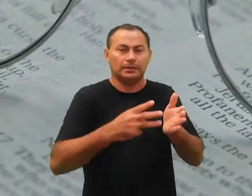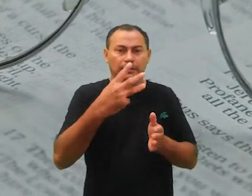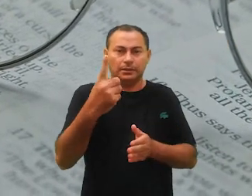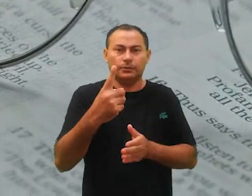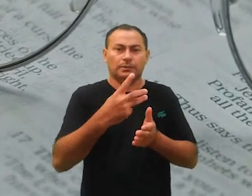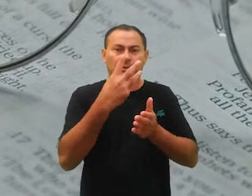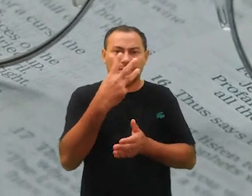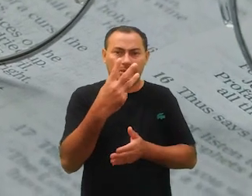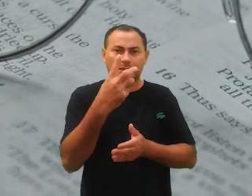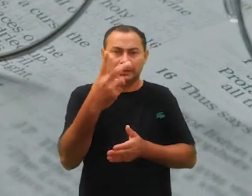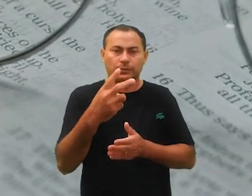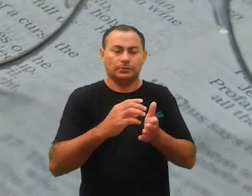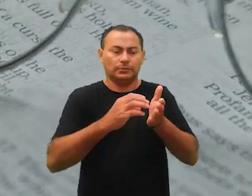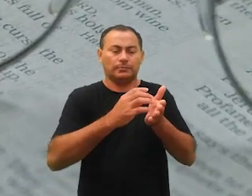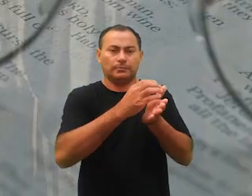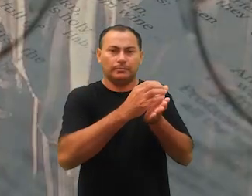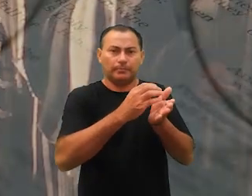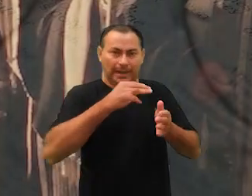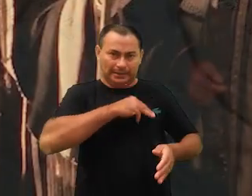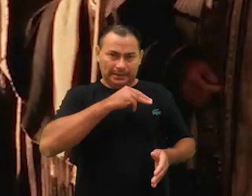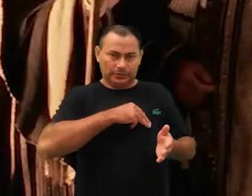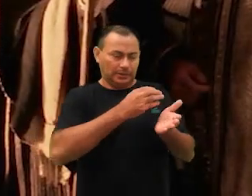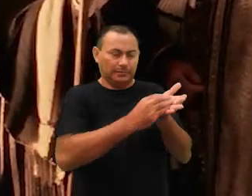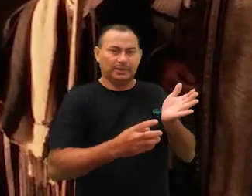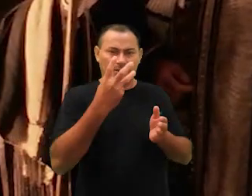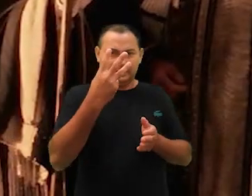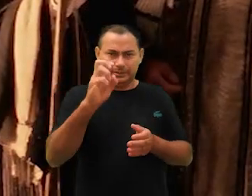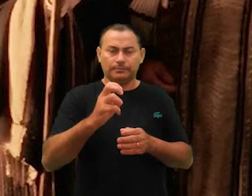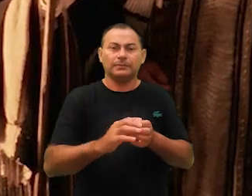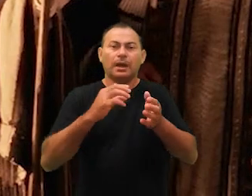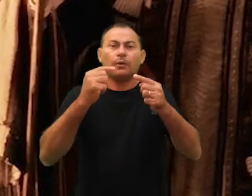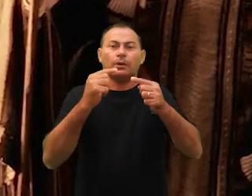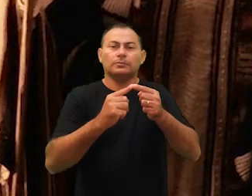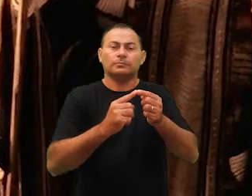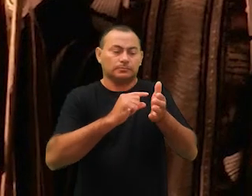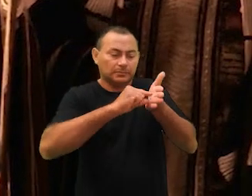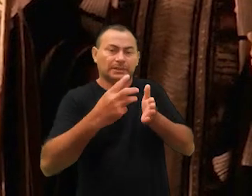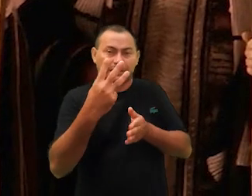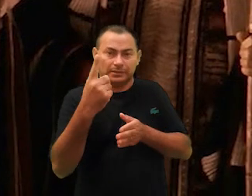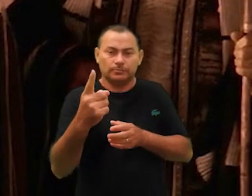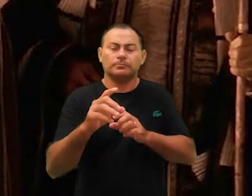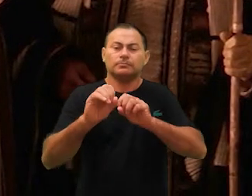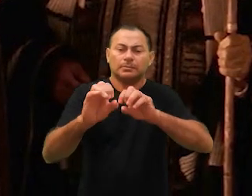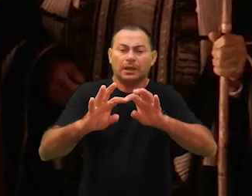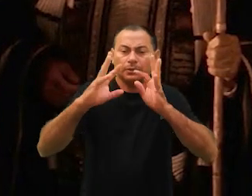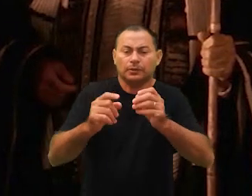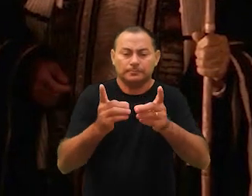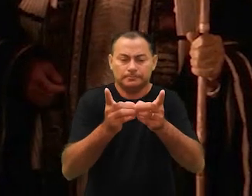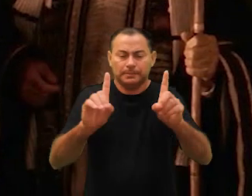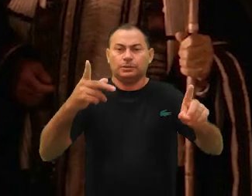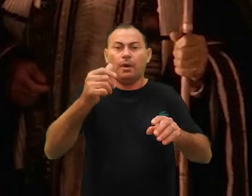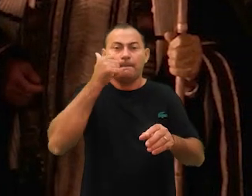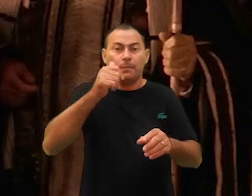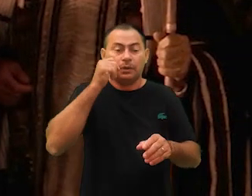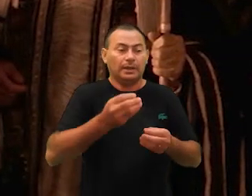e 32 de Mateus capítulo 5. De acordo com o versículo 31, o que eles ensinavam era: todo aquele que se